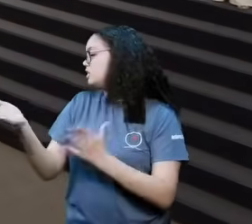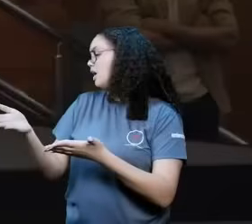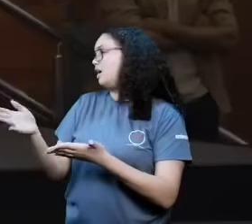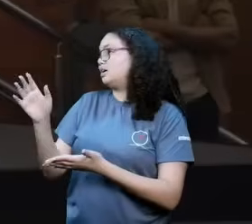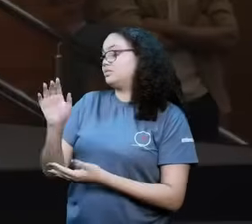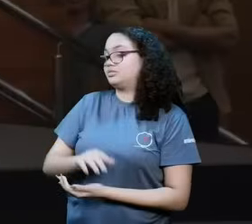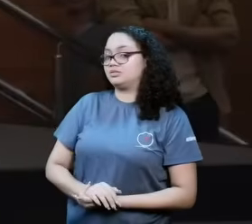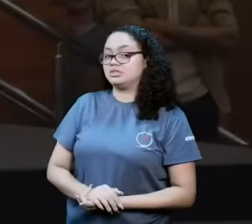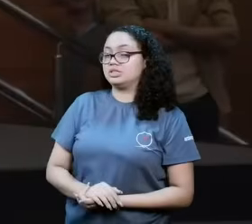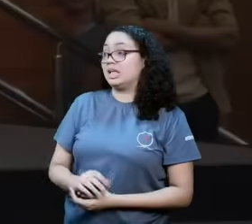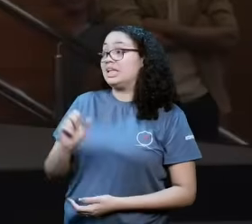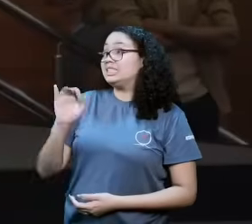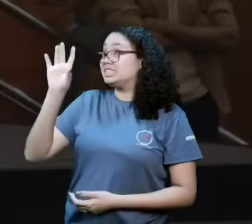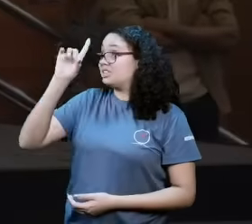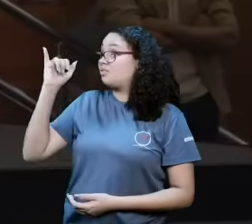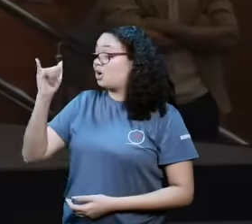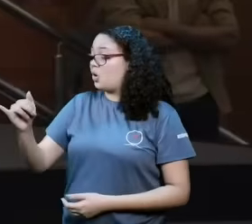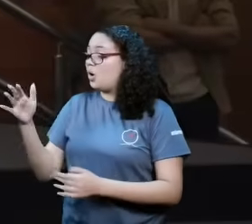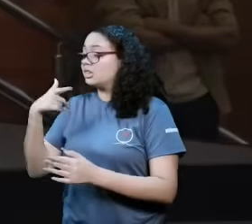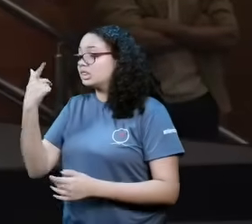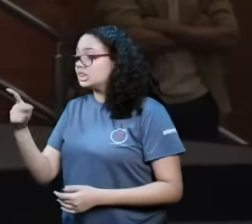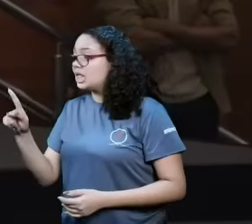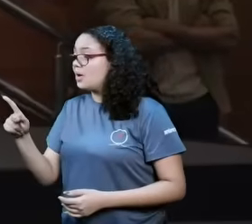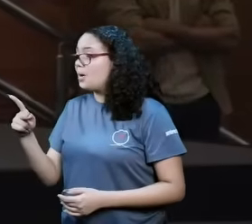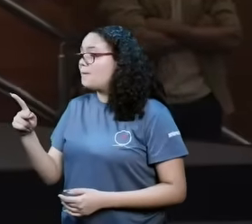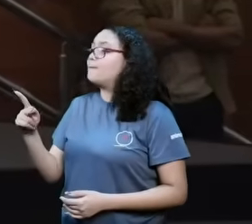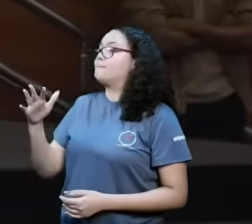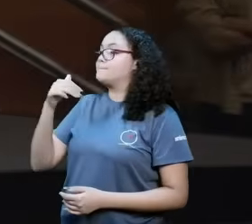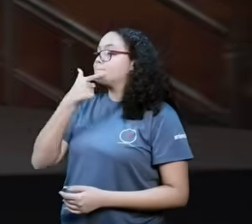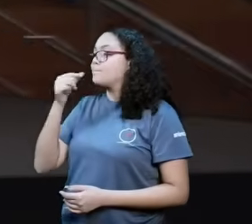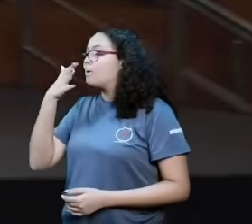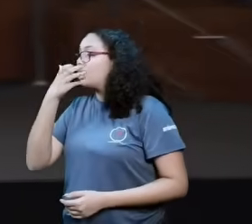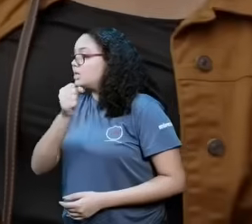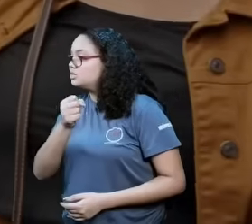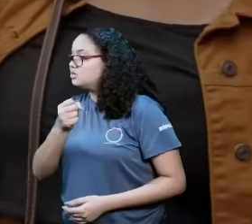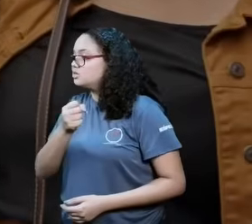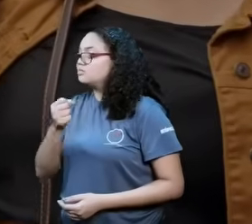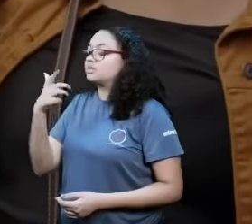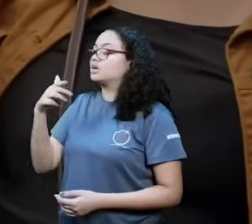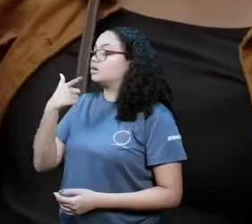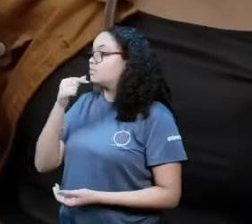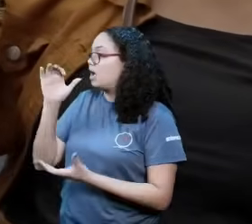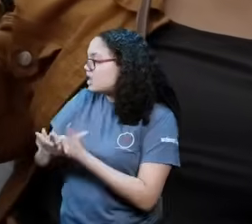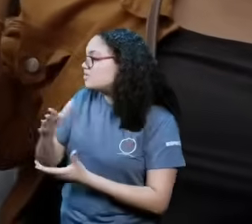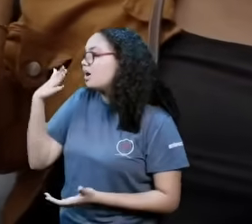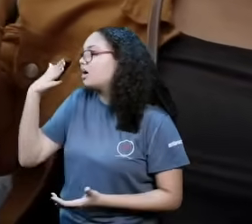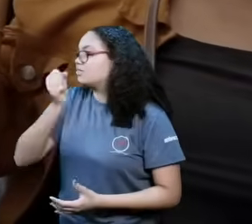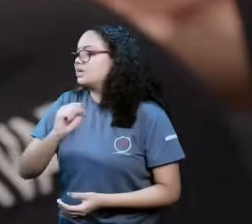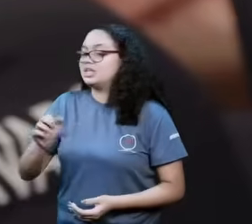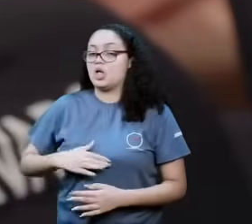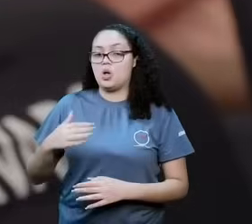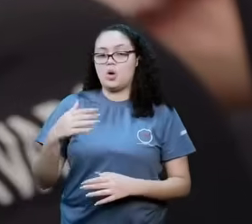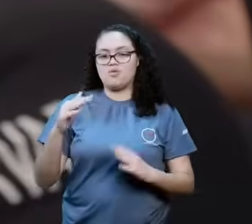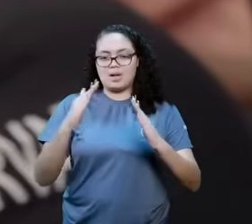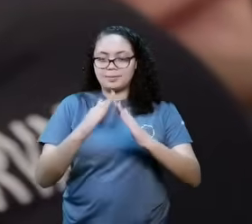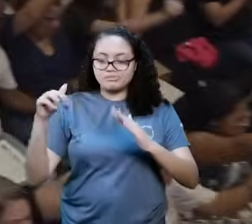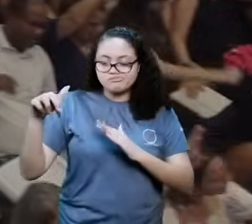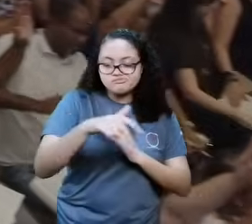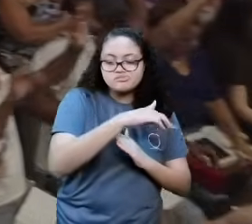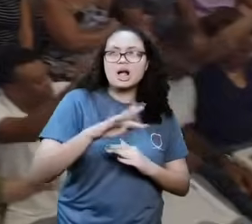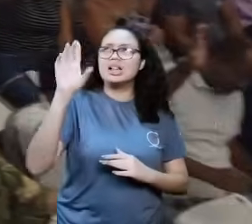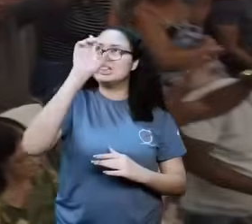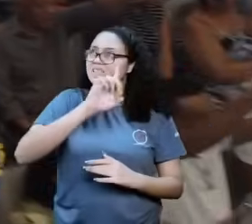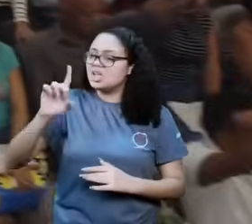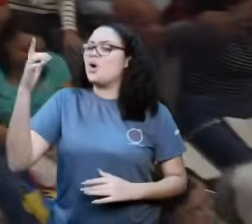ele disse, eu vou salvar o teu marido, tu vai andar pela casa dizendo, Deus vai salvar meu marido. Deus vai salvar meu marido. querido, se ele